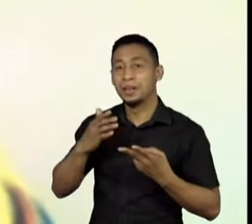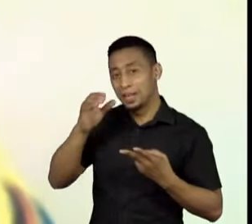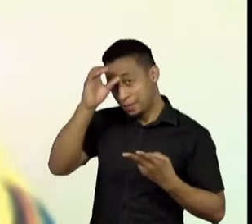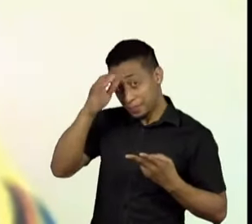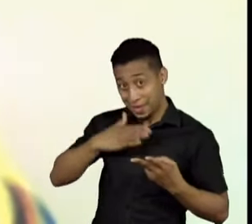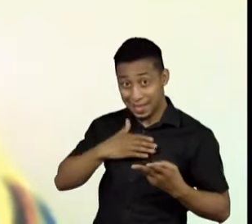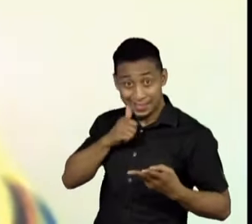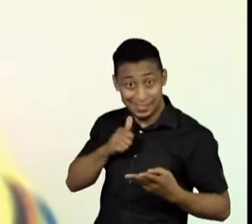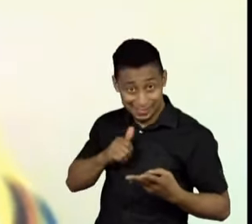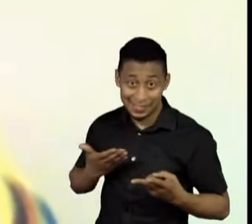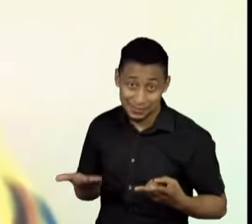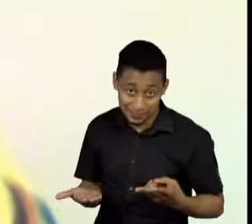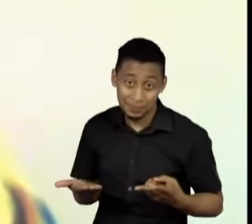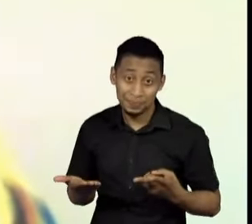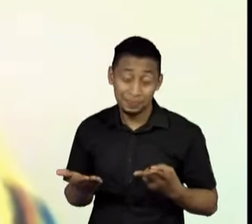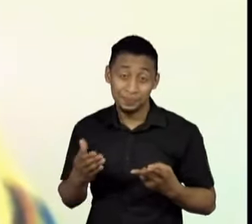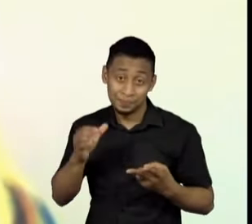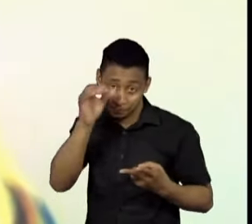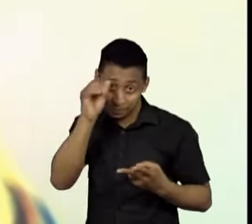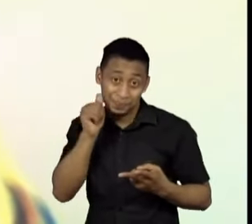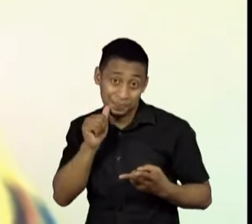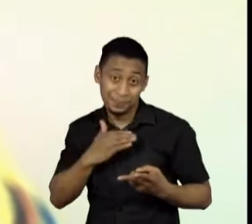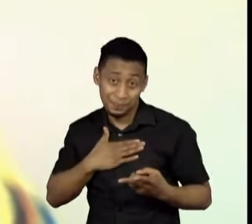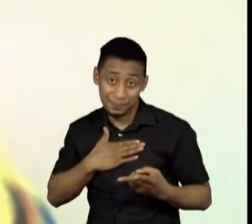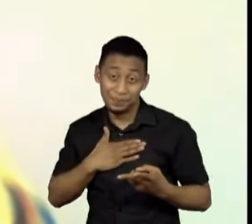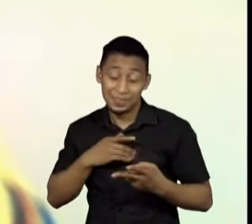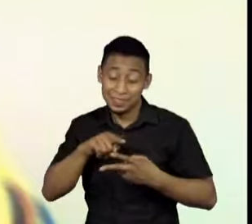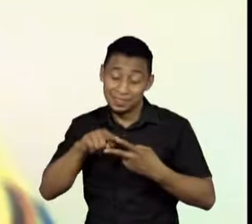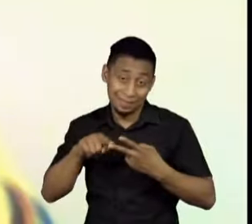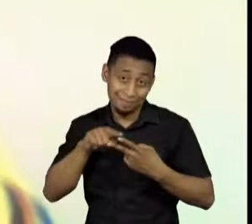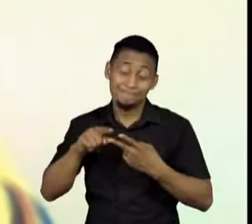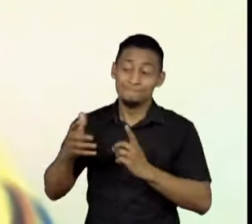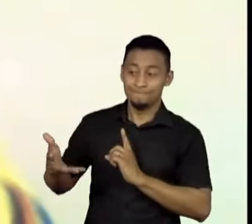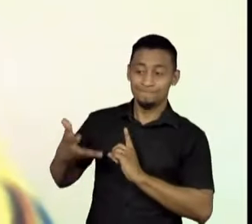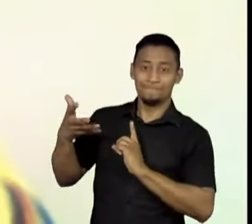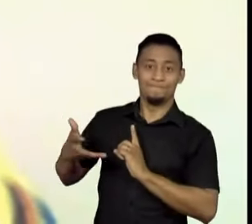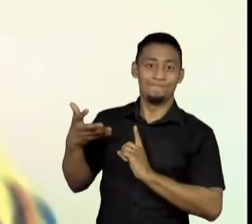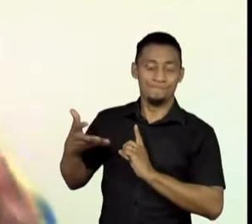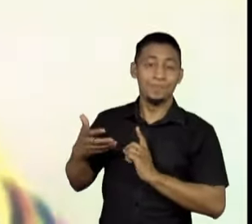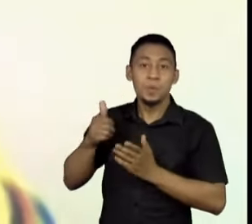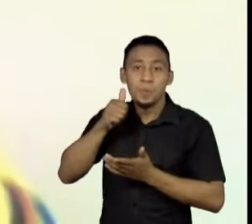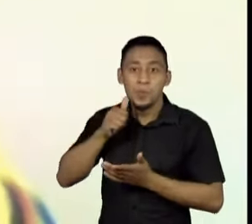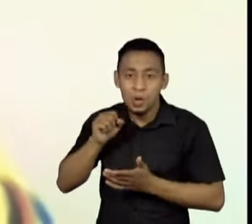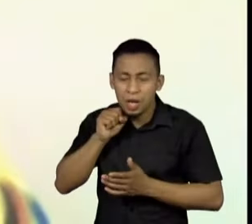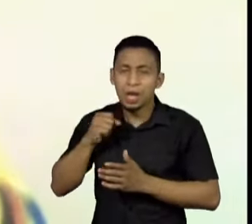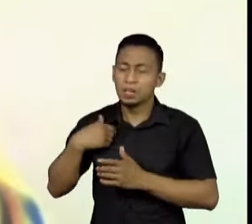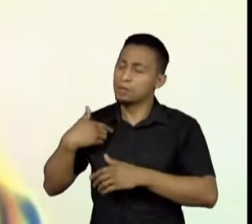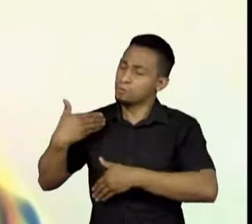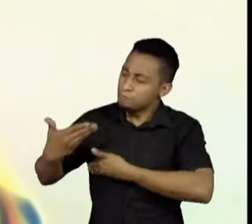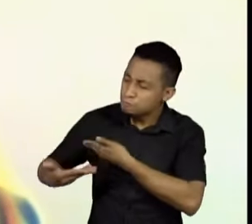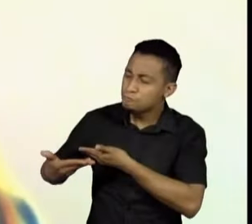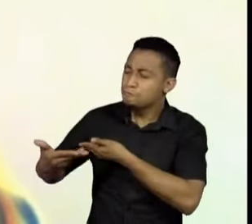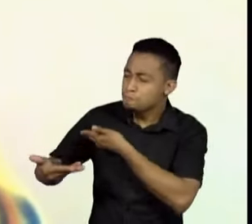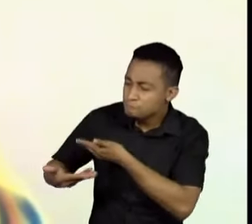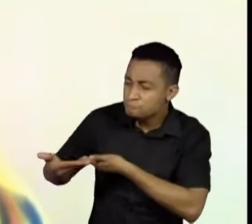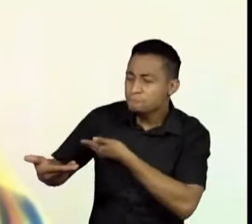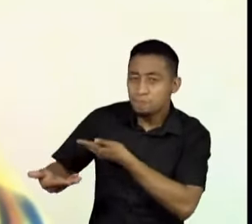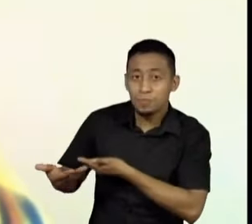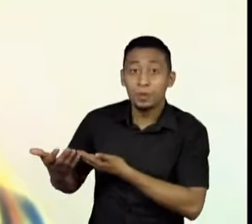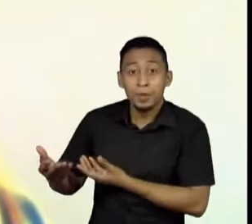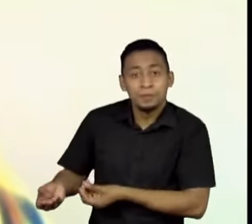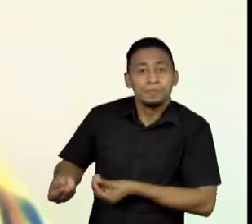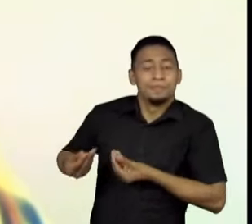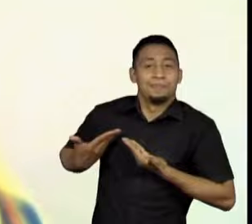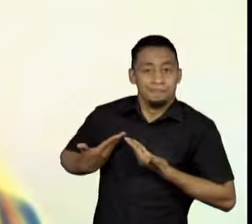Mulheres que, cumprindo, né, a vida inteira funções subalternizadas, mas foram essas mulheres que me colocaram